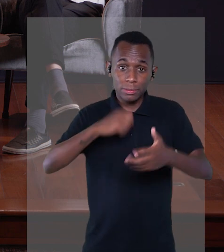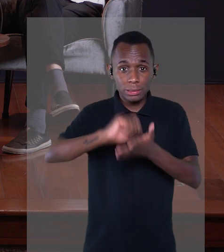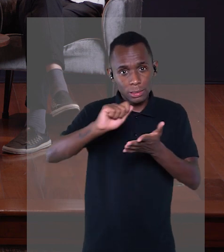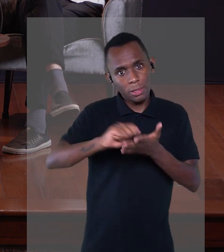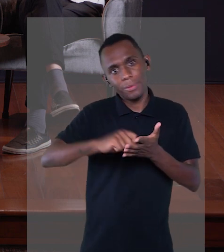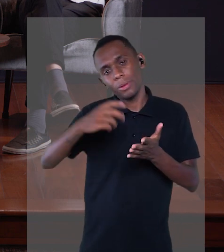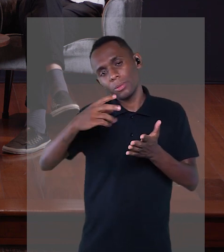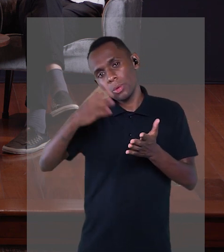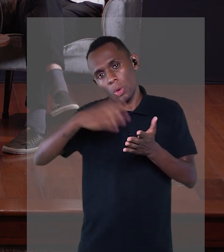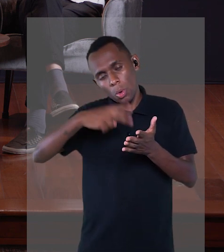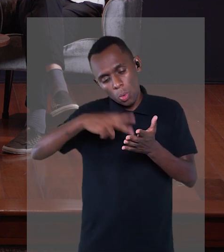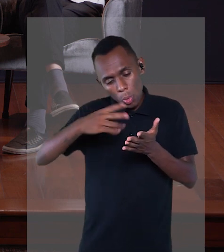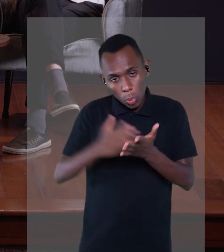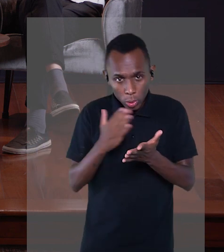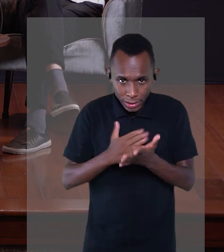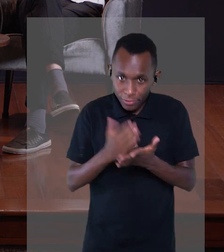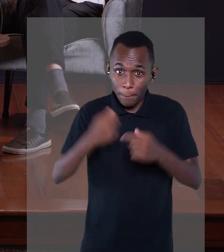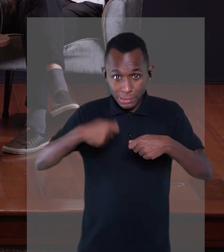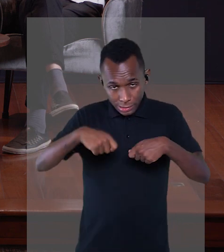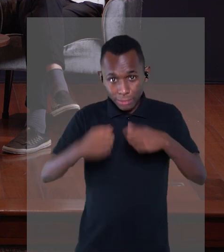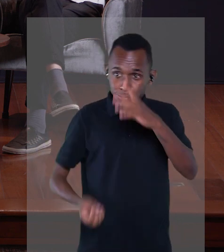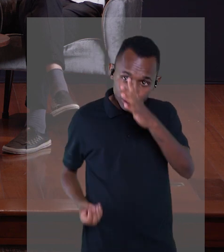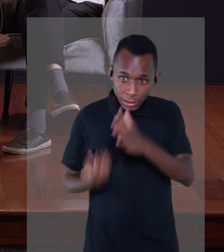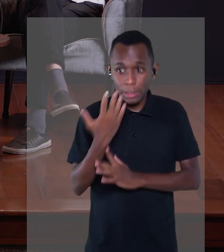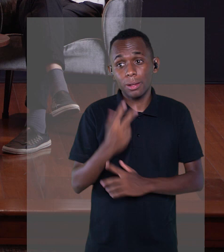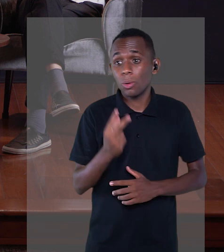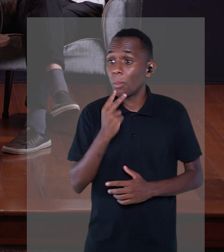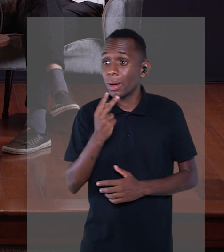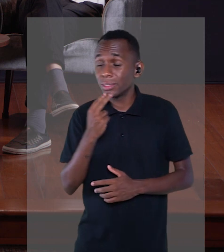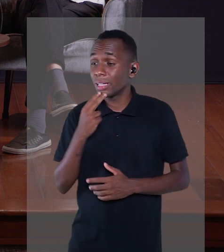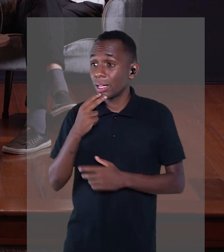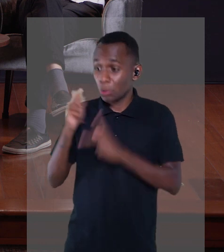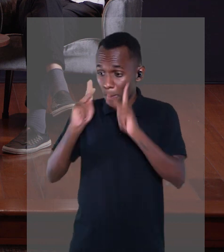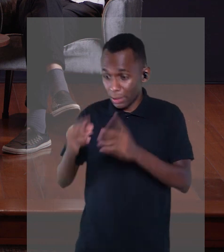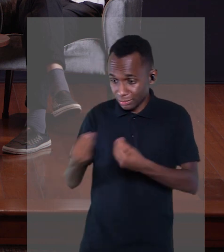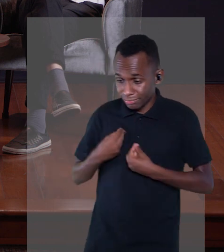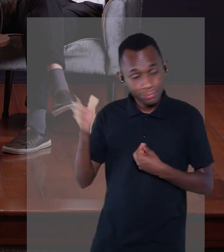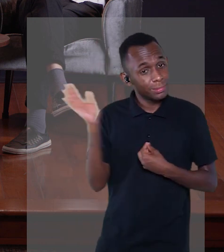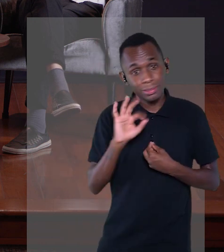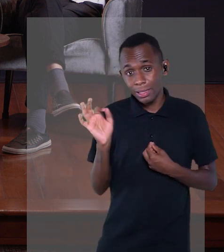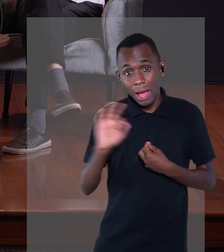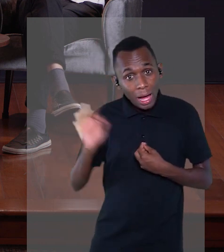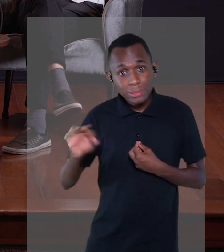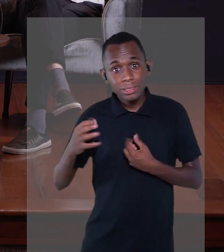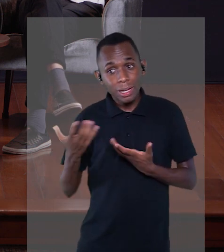né? Eu tinha que escrever esse livro, o Machado de Assis não me deixava em paz, e